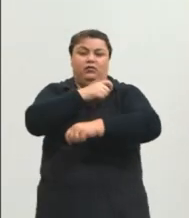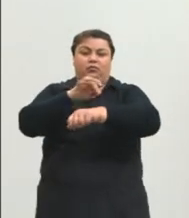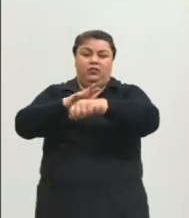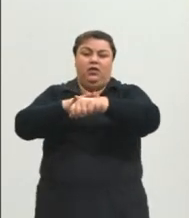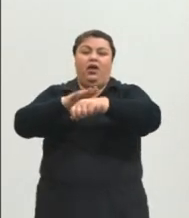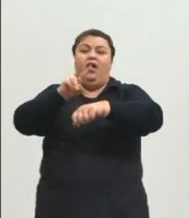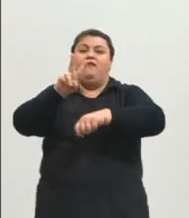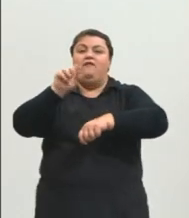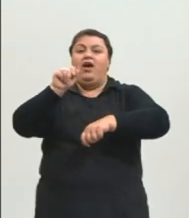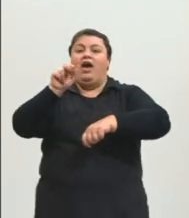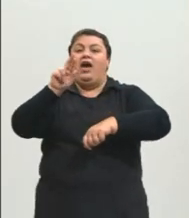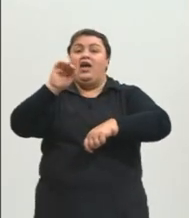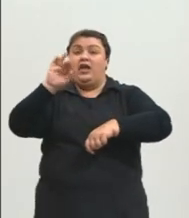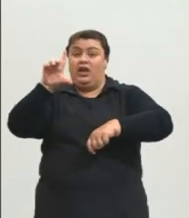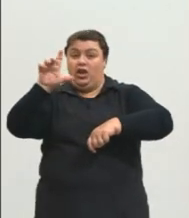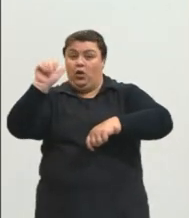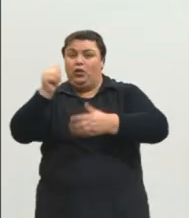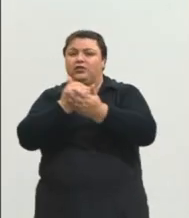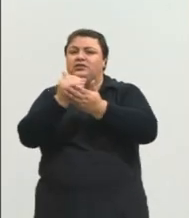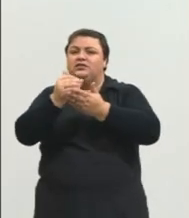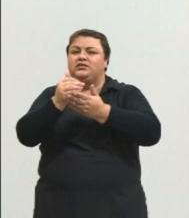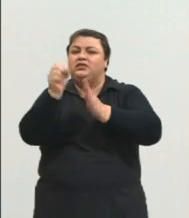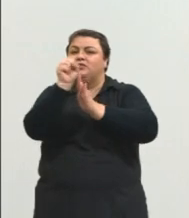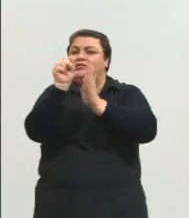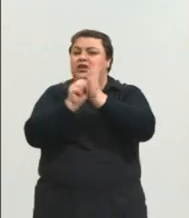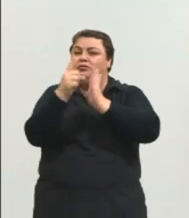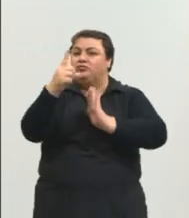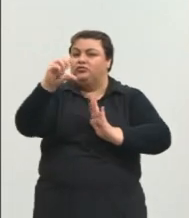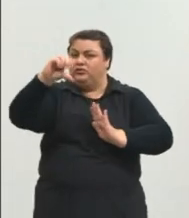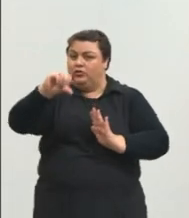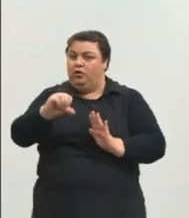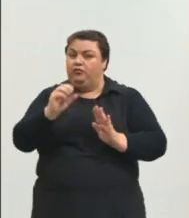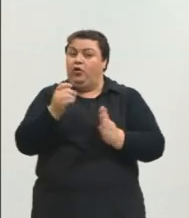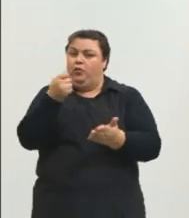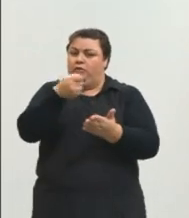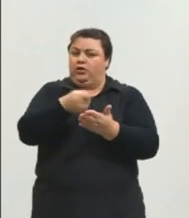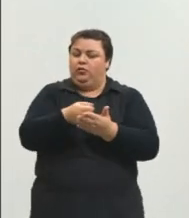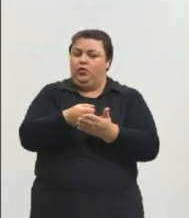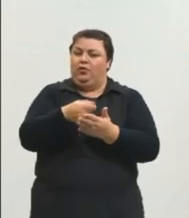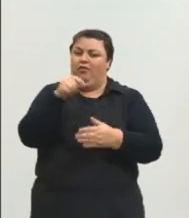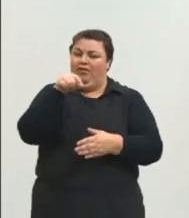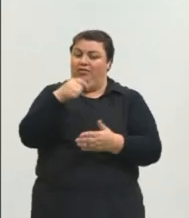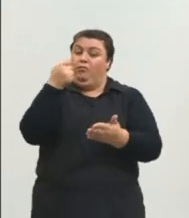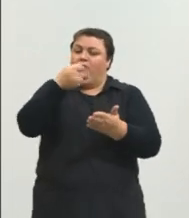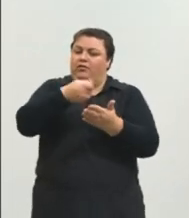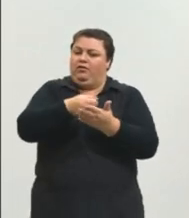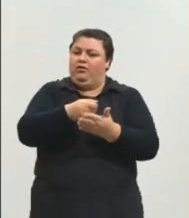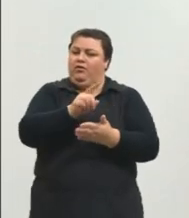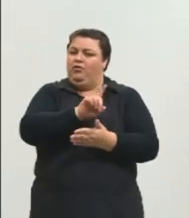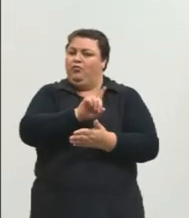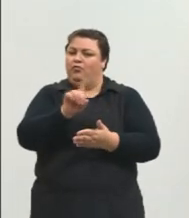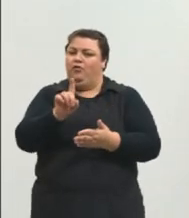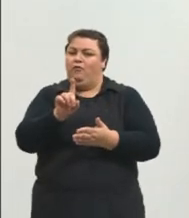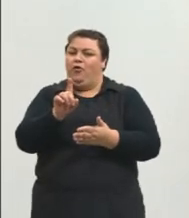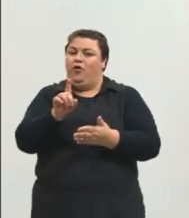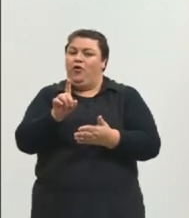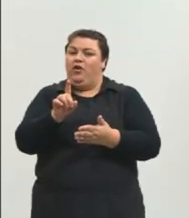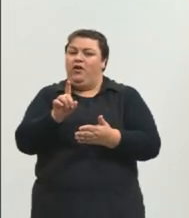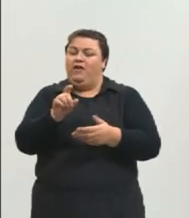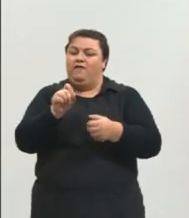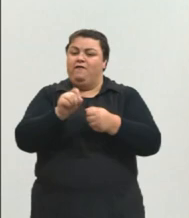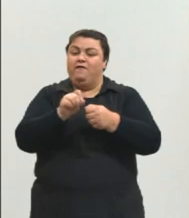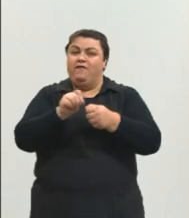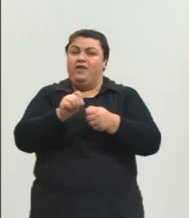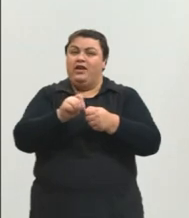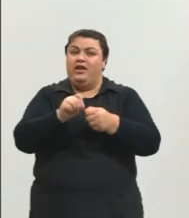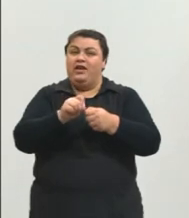já começa no século XIX e ela já era obrigatória. Mas essa obrigação, ela nunca foi concretizada durante o